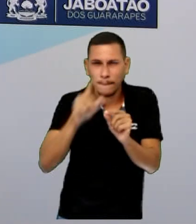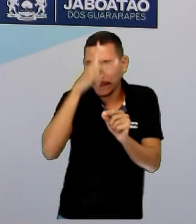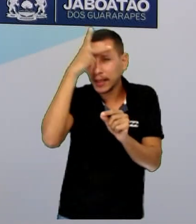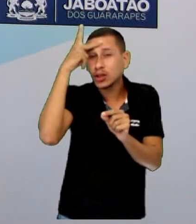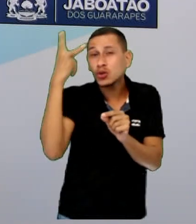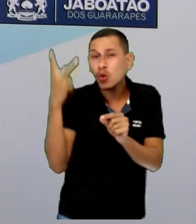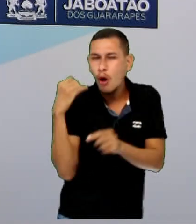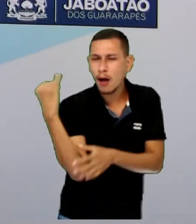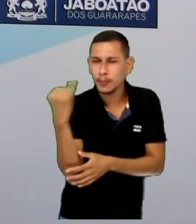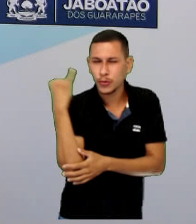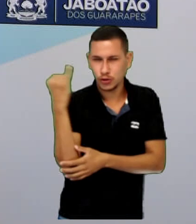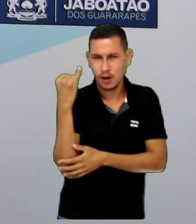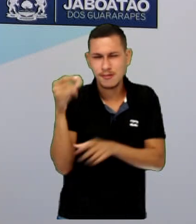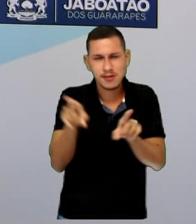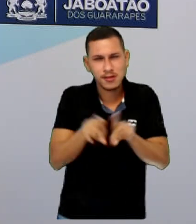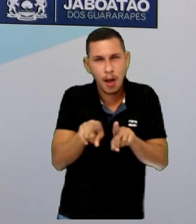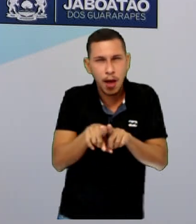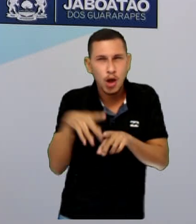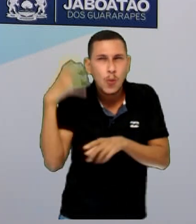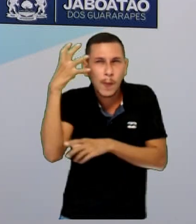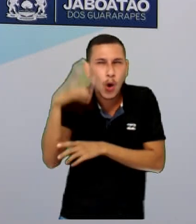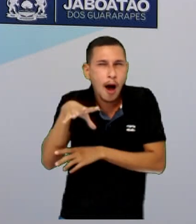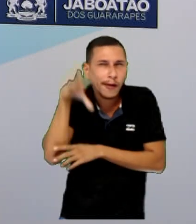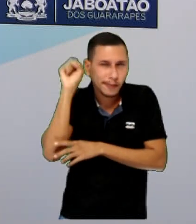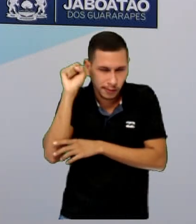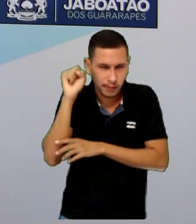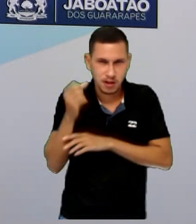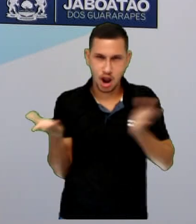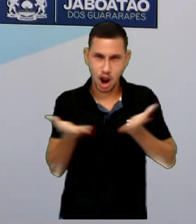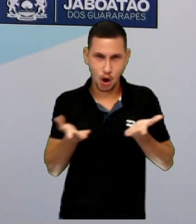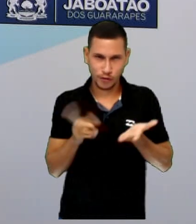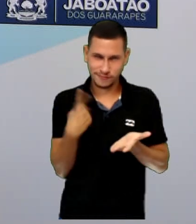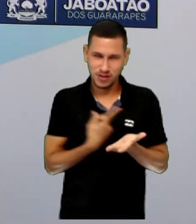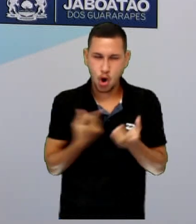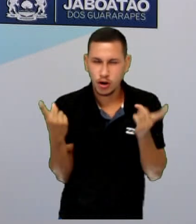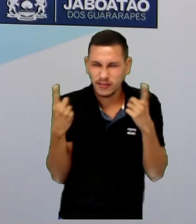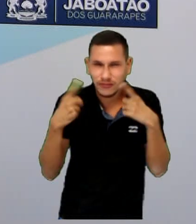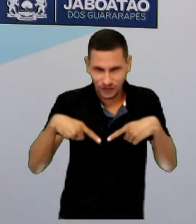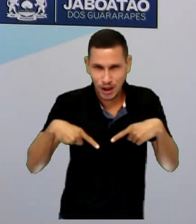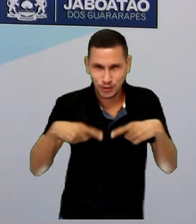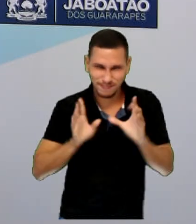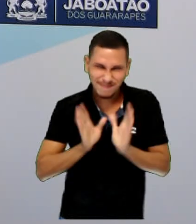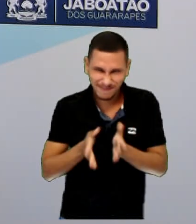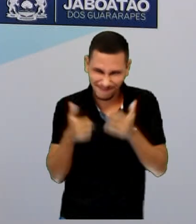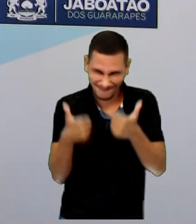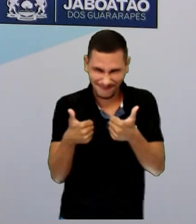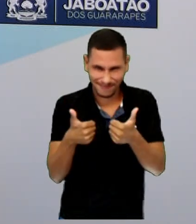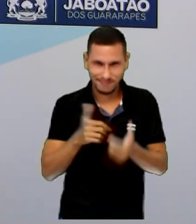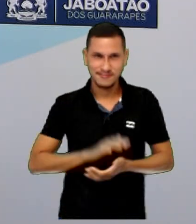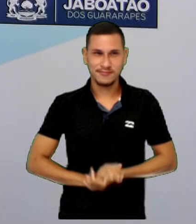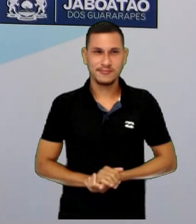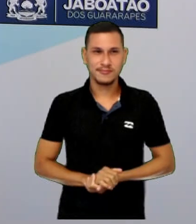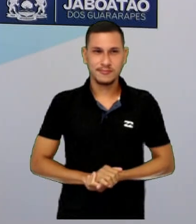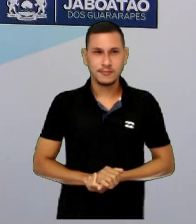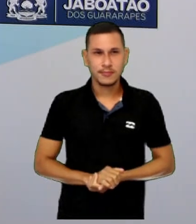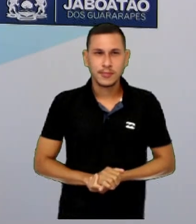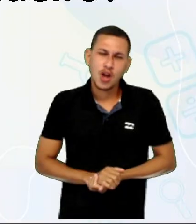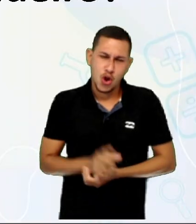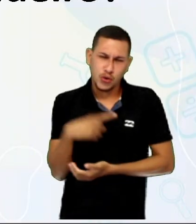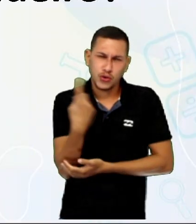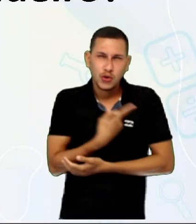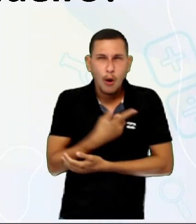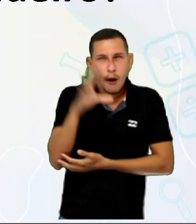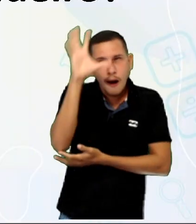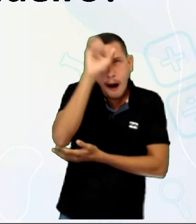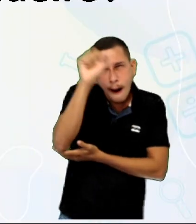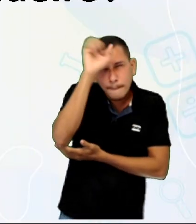e escutar um pouquinho de sua música, vamos agora ao nosso desafio de hoje? Vamos aprender